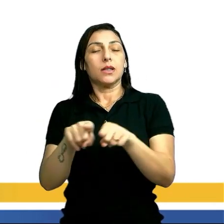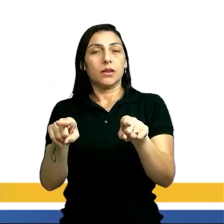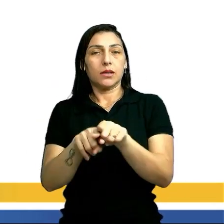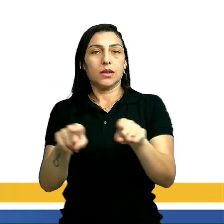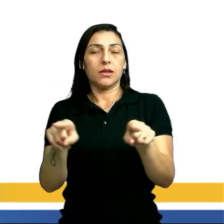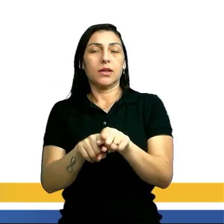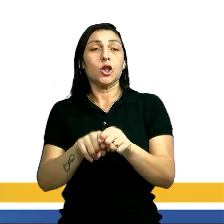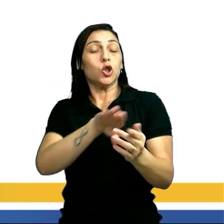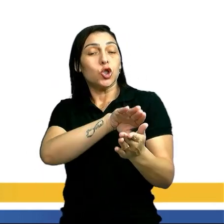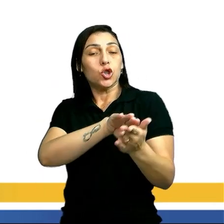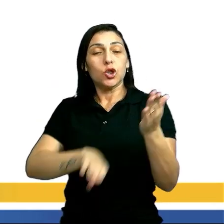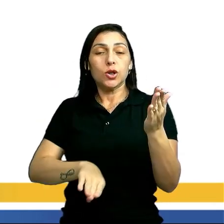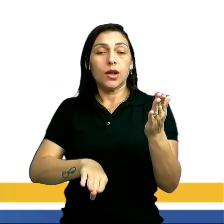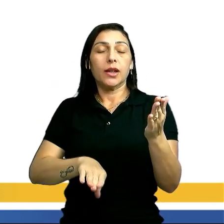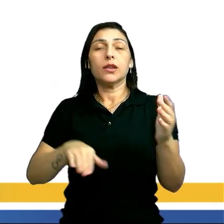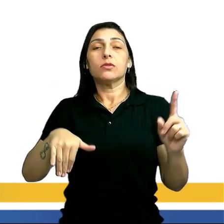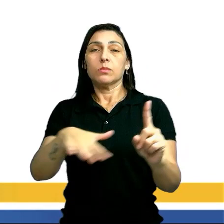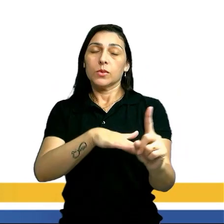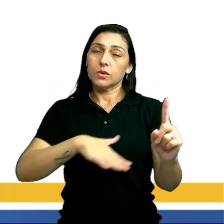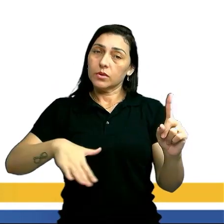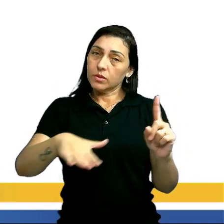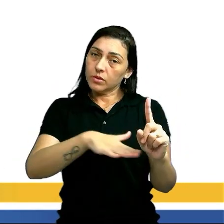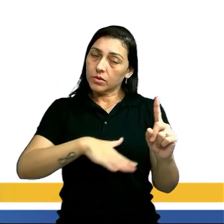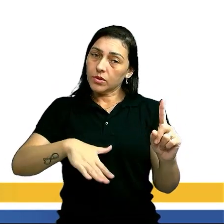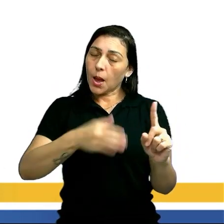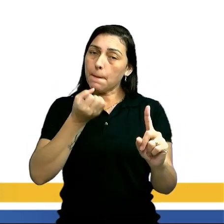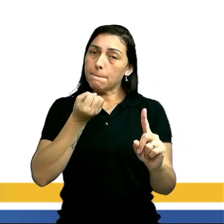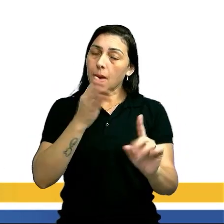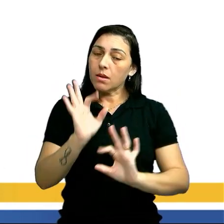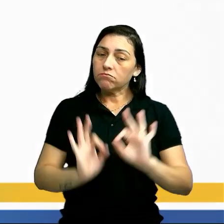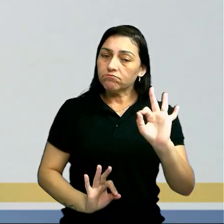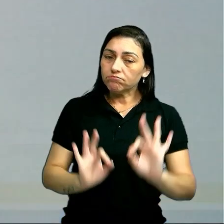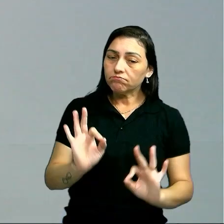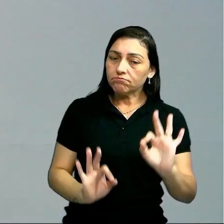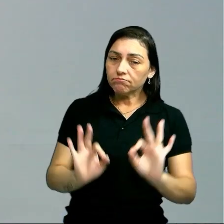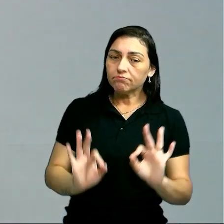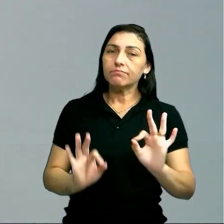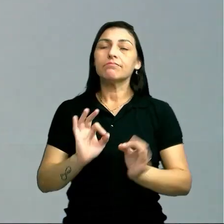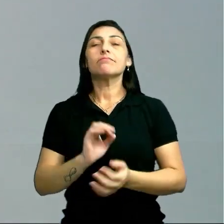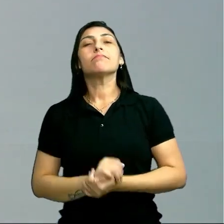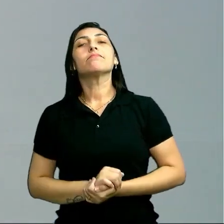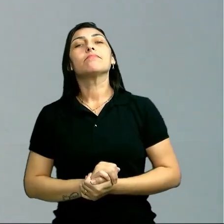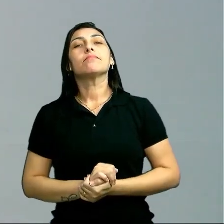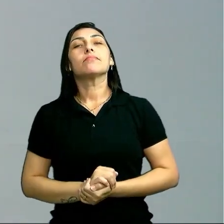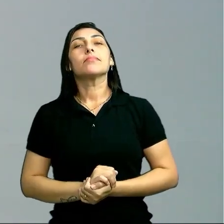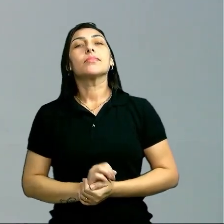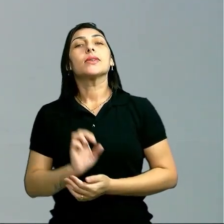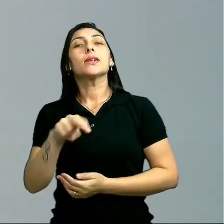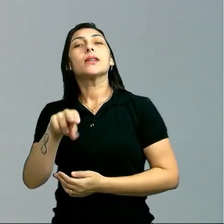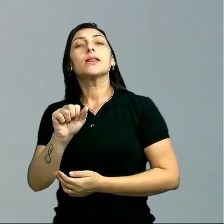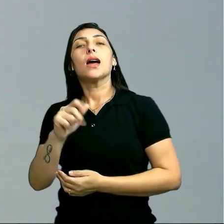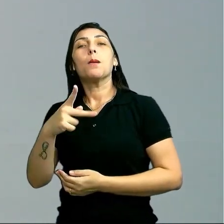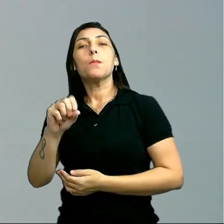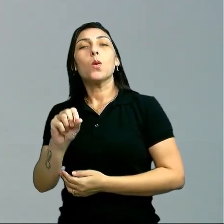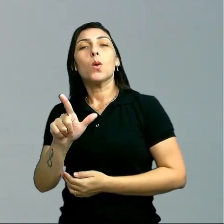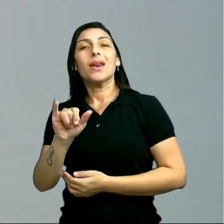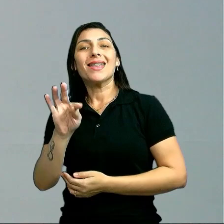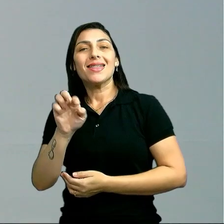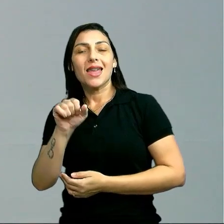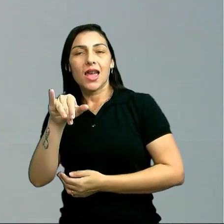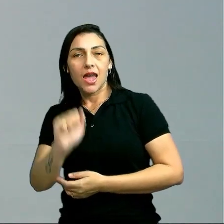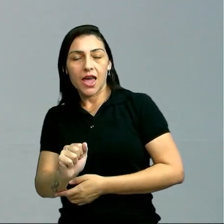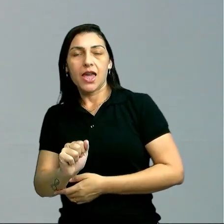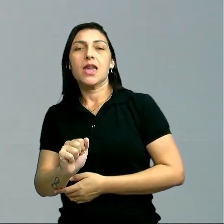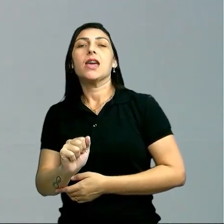ser abolida de uma sociedade bem organizada. Ou seja, na Politeia do Platão, que é a